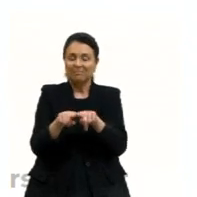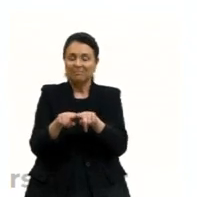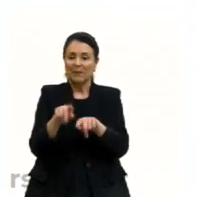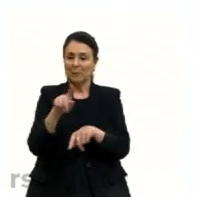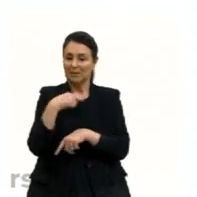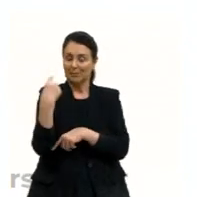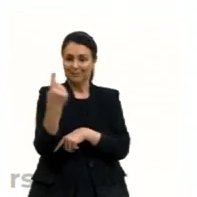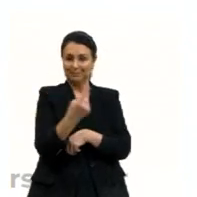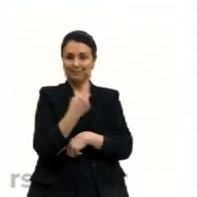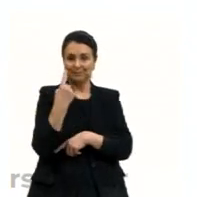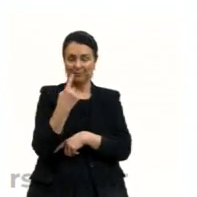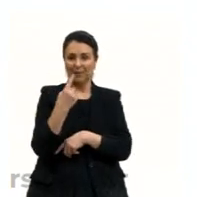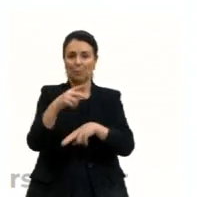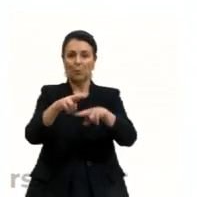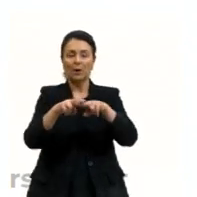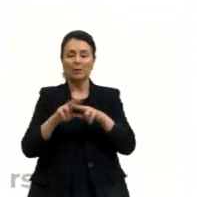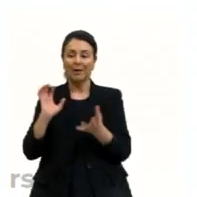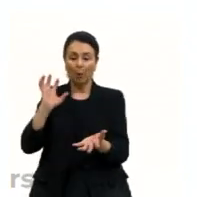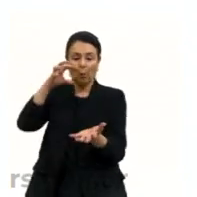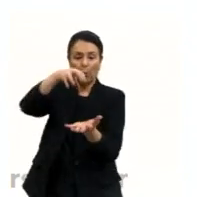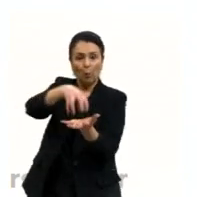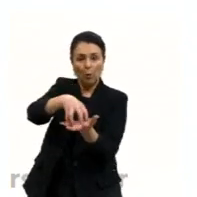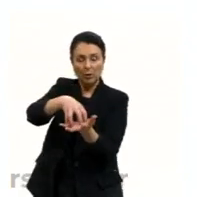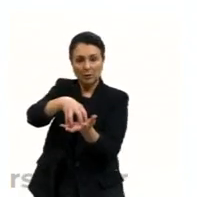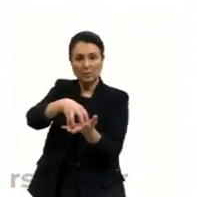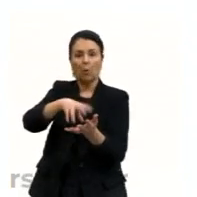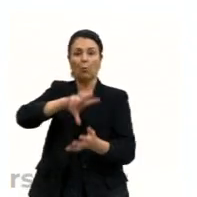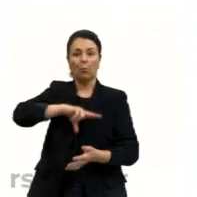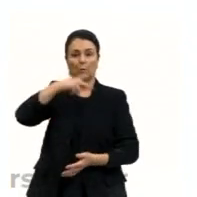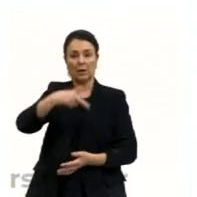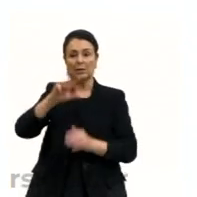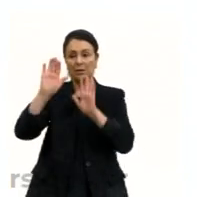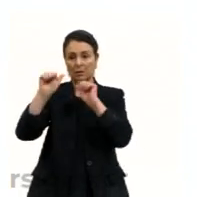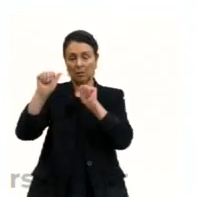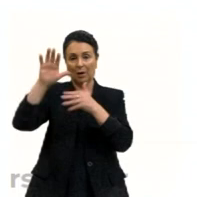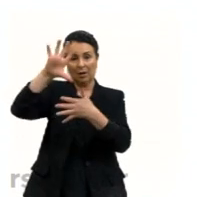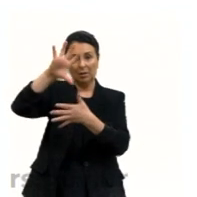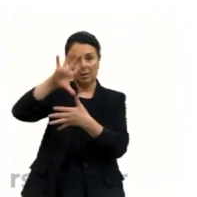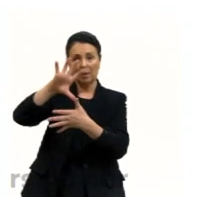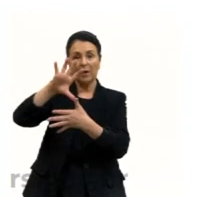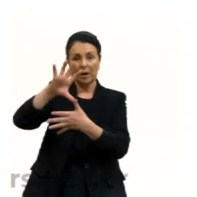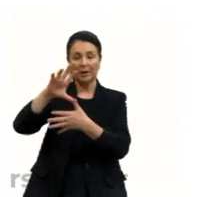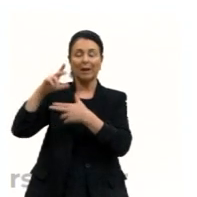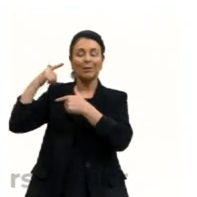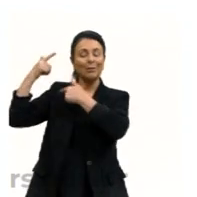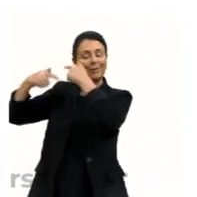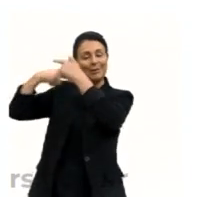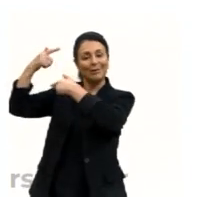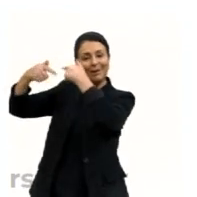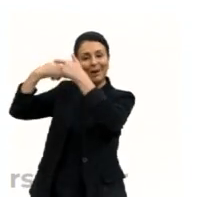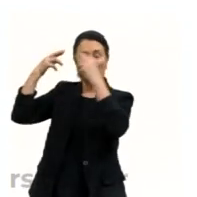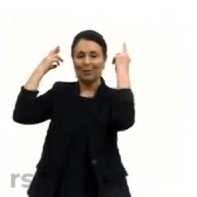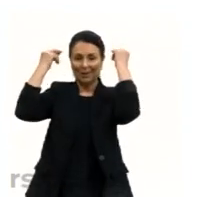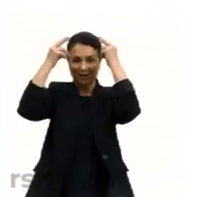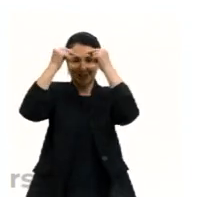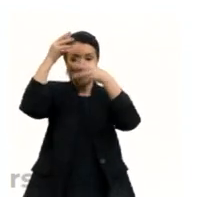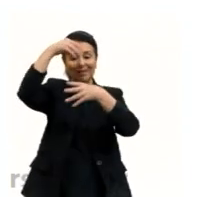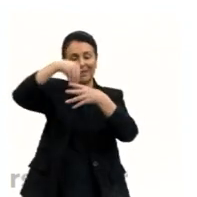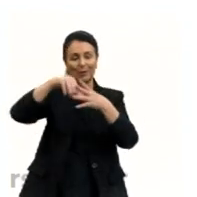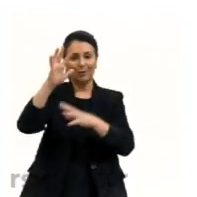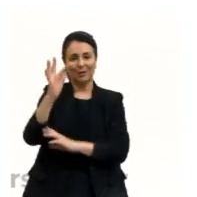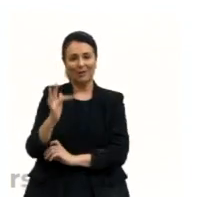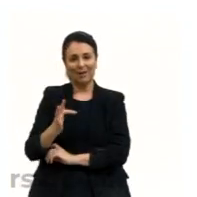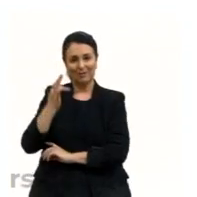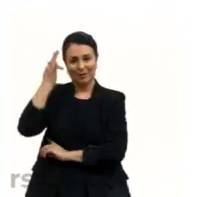em função dessa da colonização portuguesa e Espanhola América nós ficamos com esse legado grego da filosofia né e